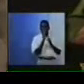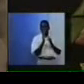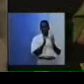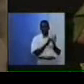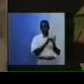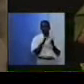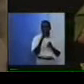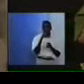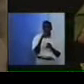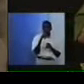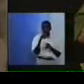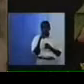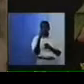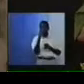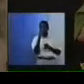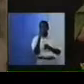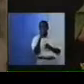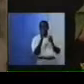aconteceu.